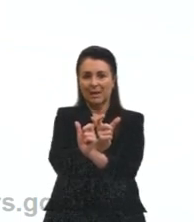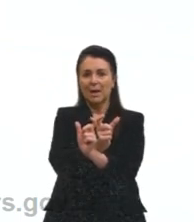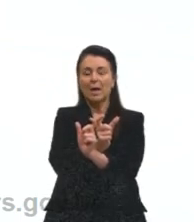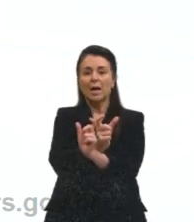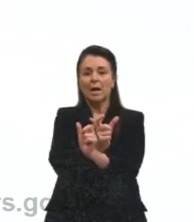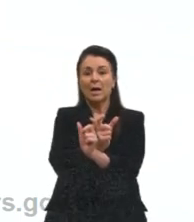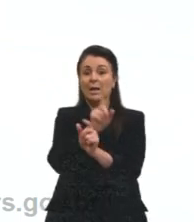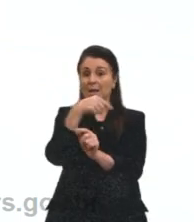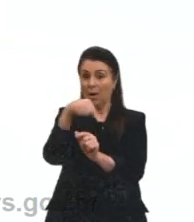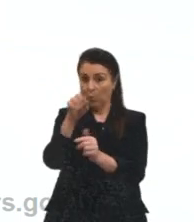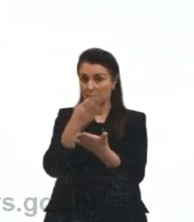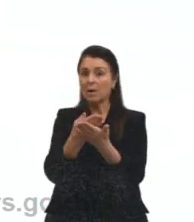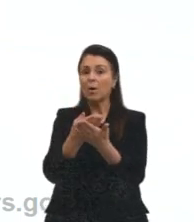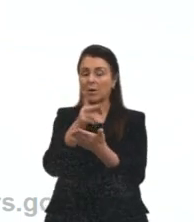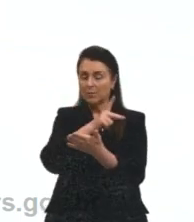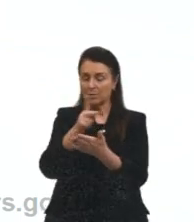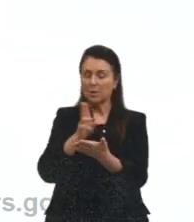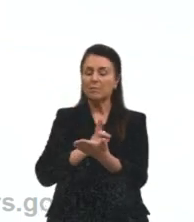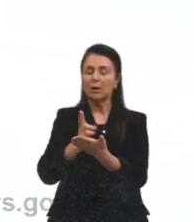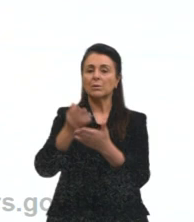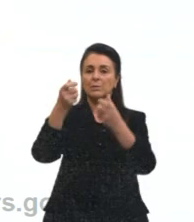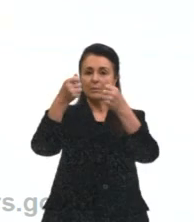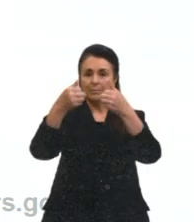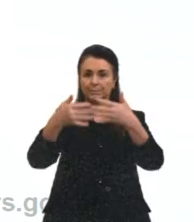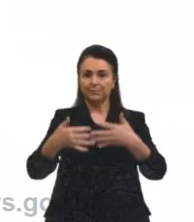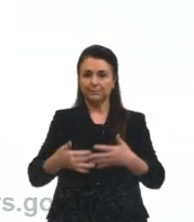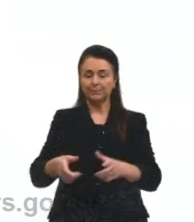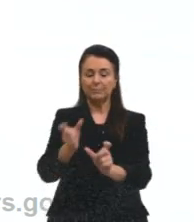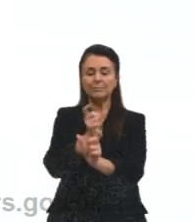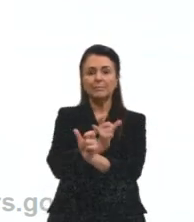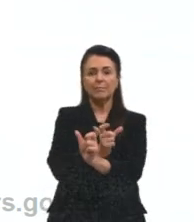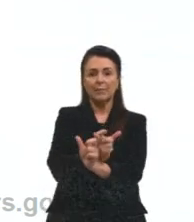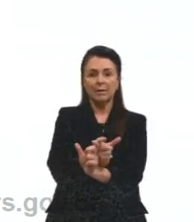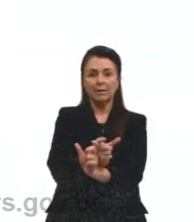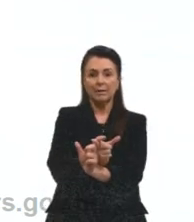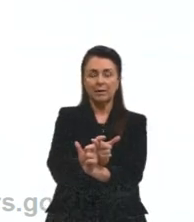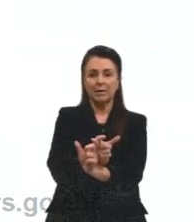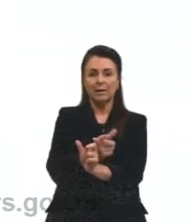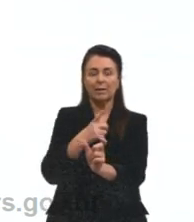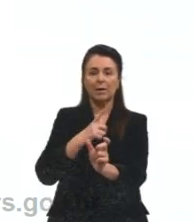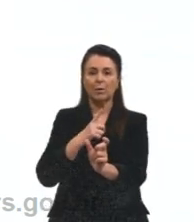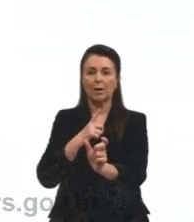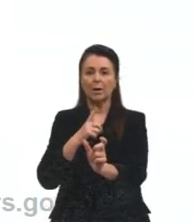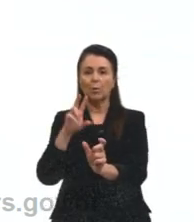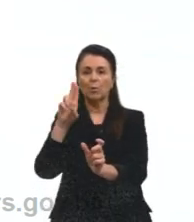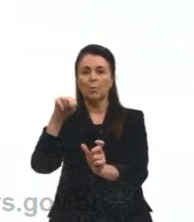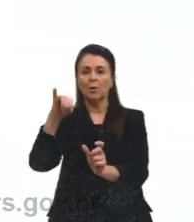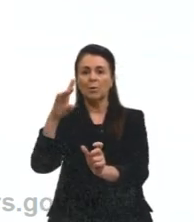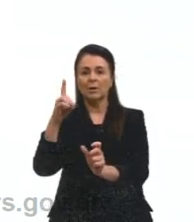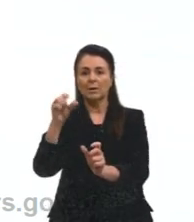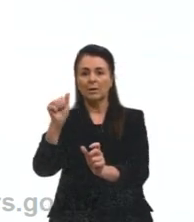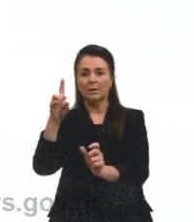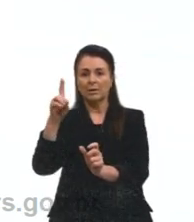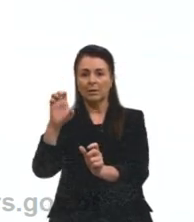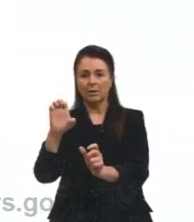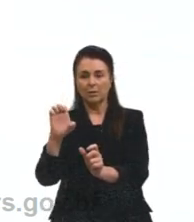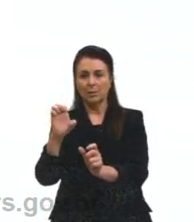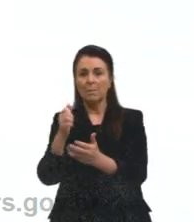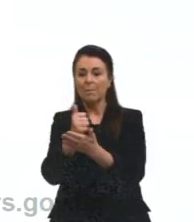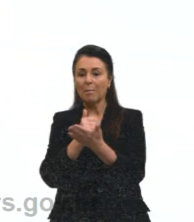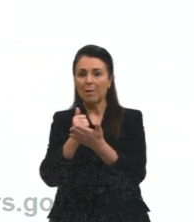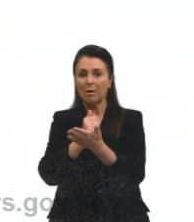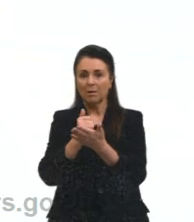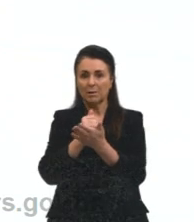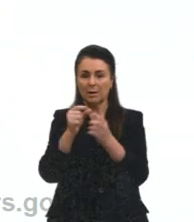né então hoje a gente vai falar sobre isso precede uma unidade básica de medida por